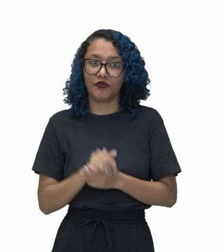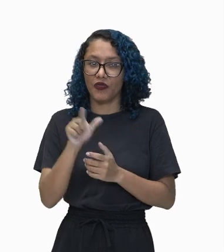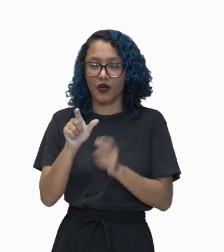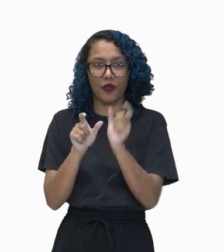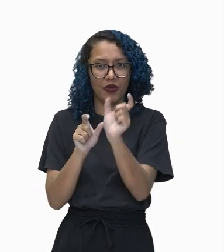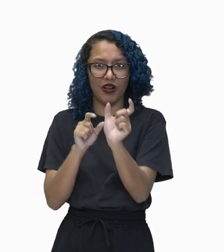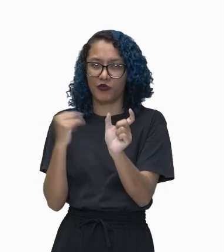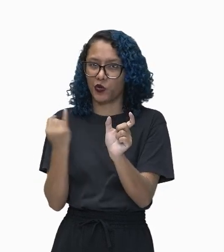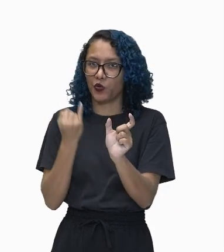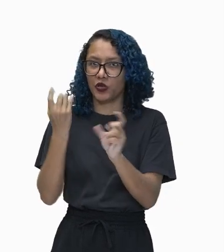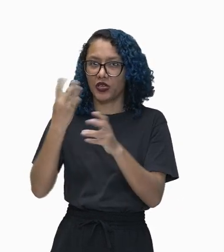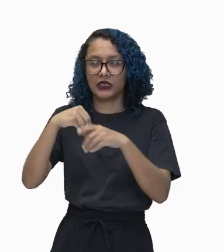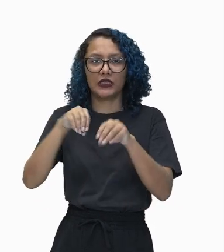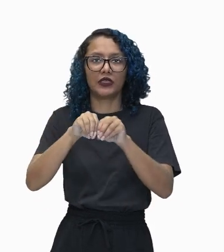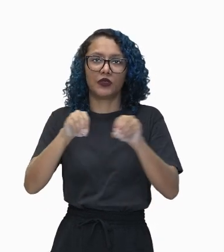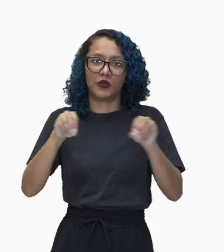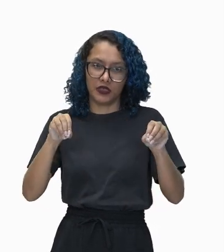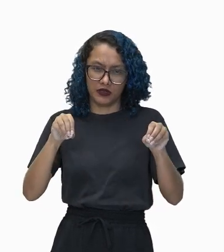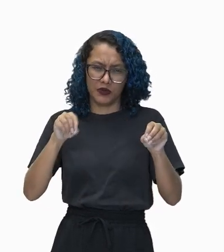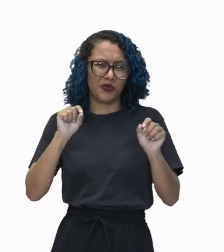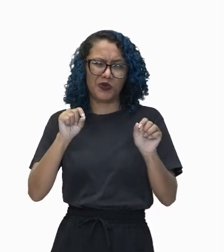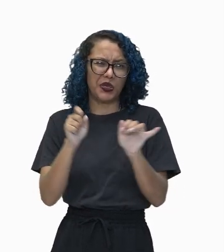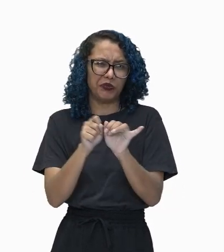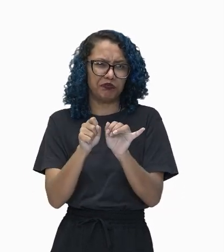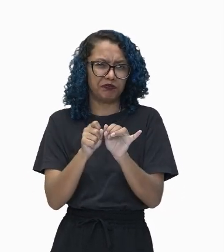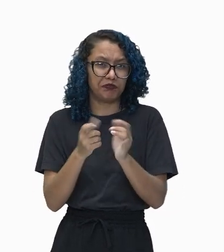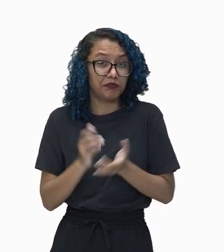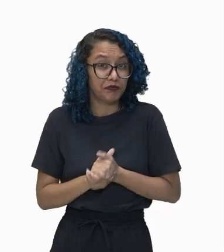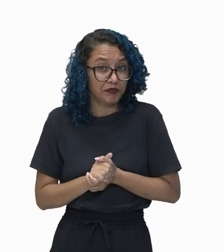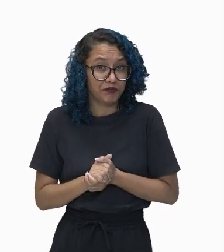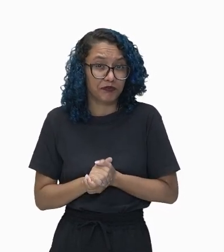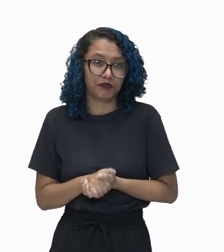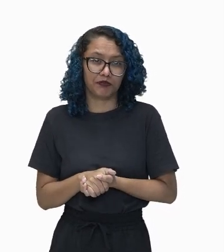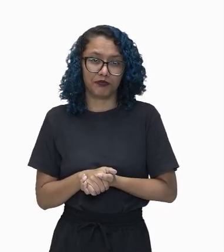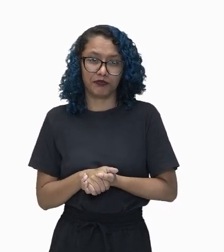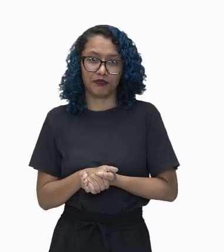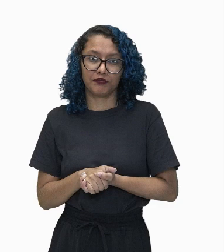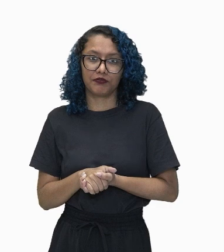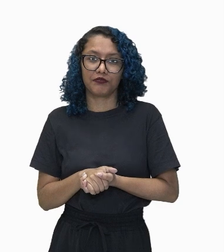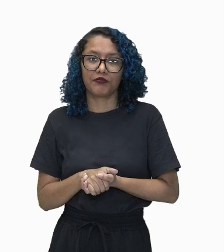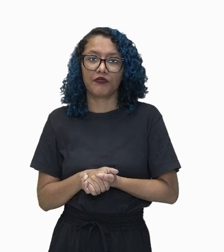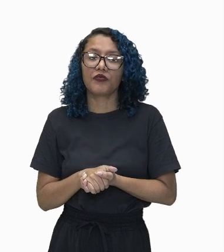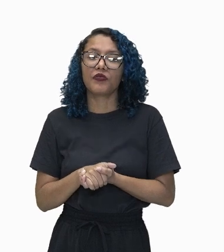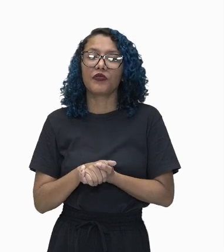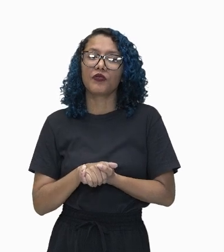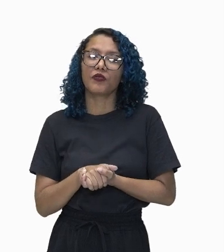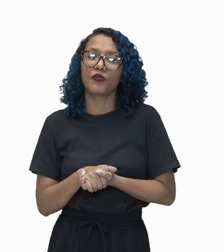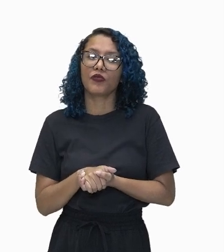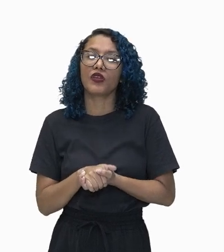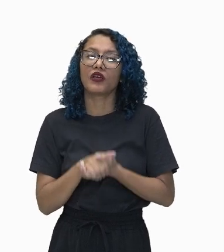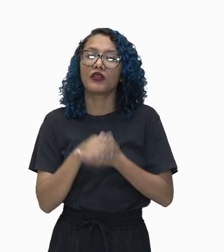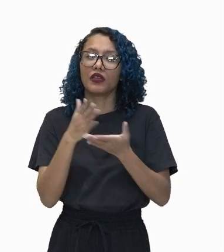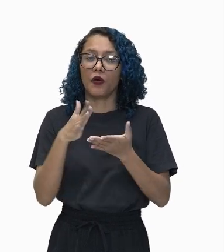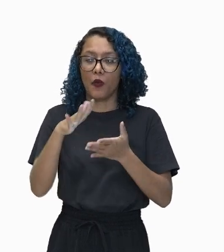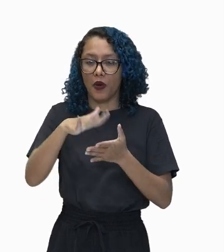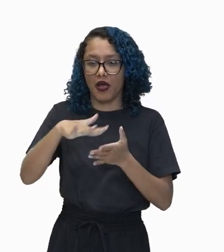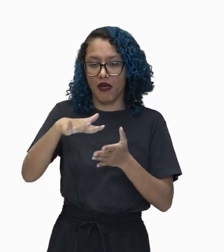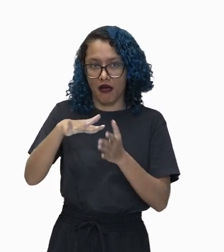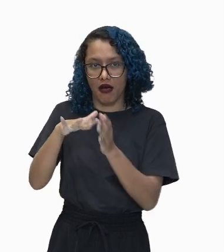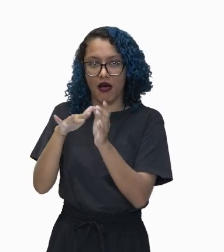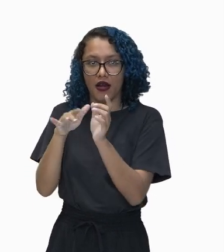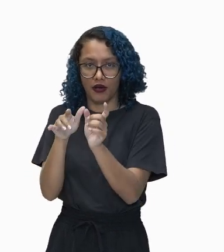de uma oração. Então, o que é o sujeito? O sujeito, ele é a parte, olha só, é a parte da oração